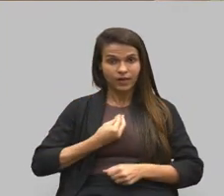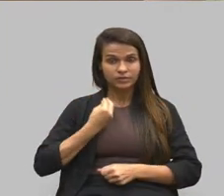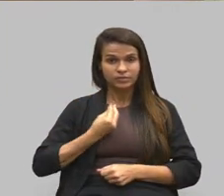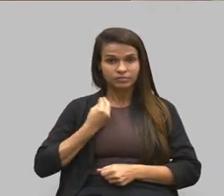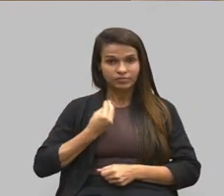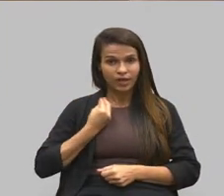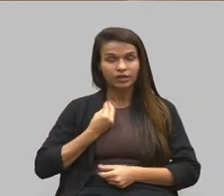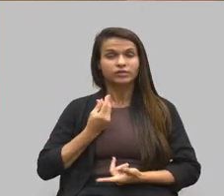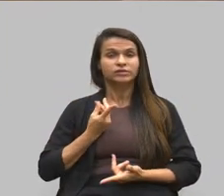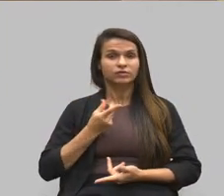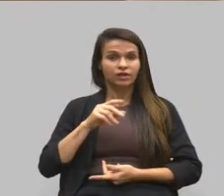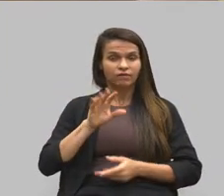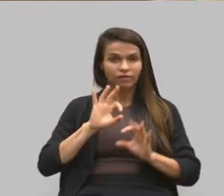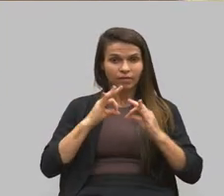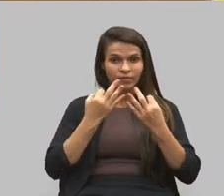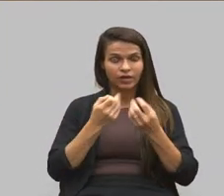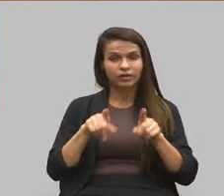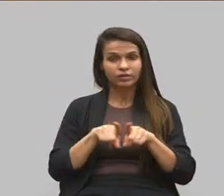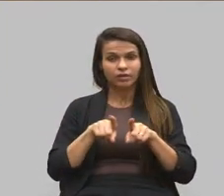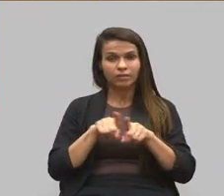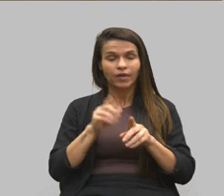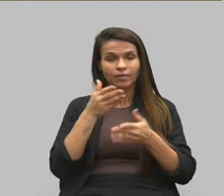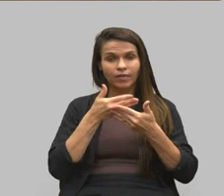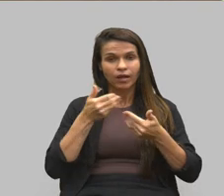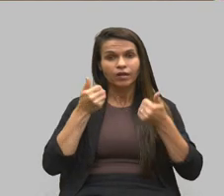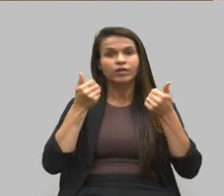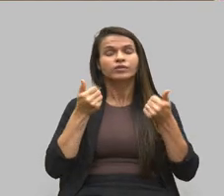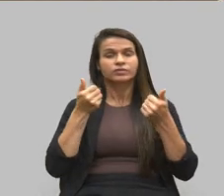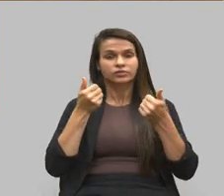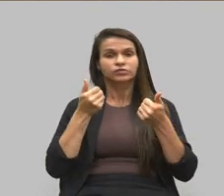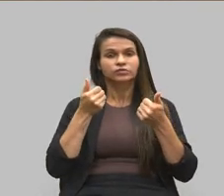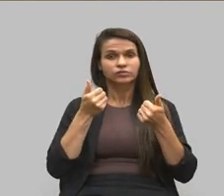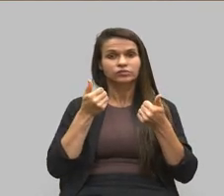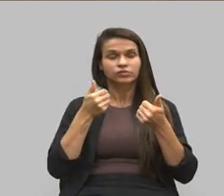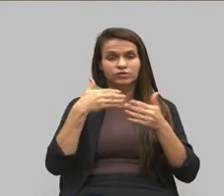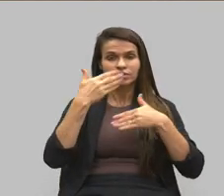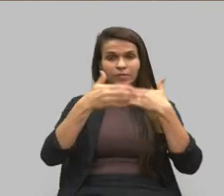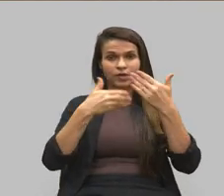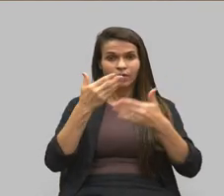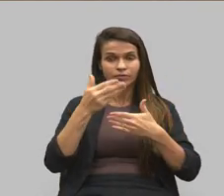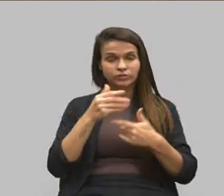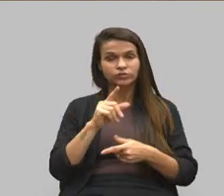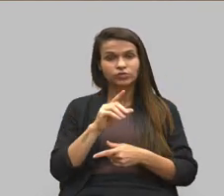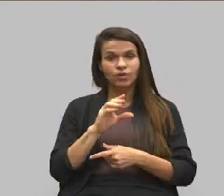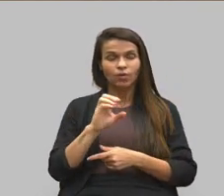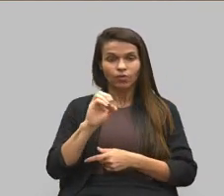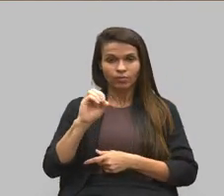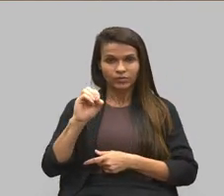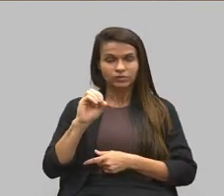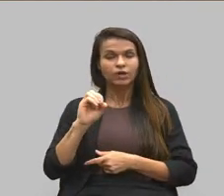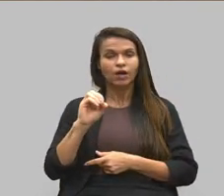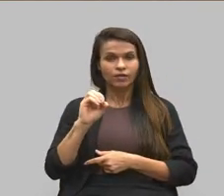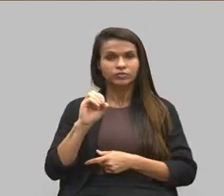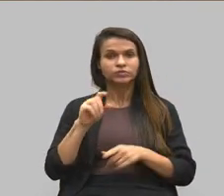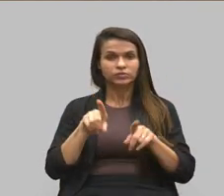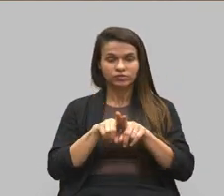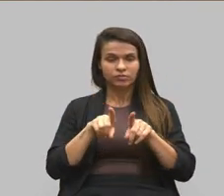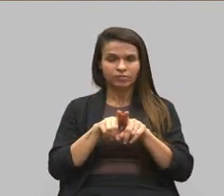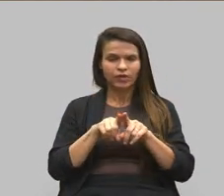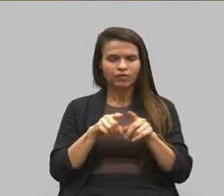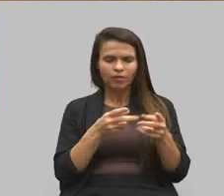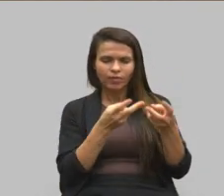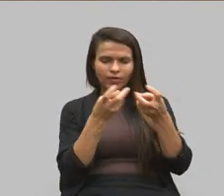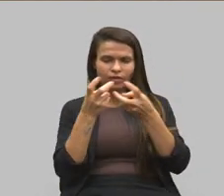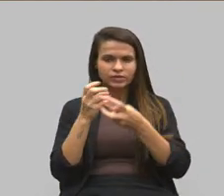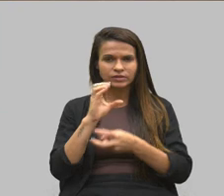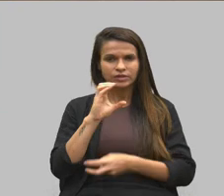da família melhora do seu desempen ocupacional e satisfação que foram mensurados pela copm e